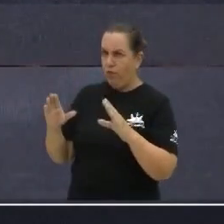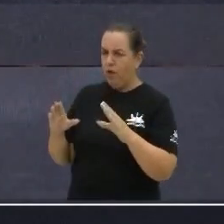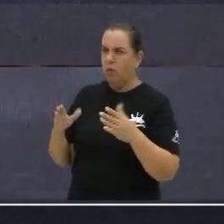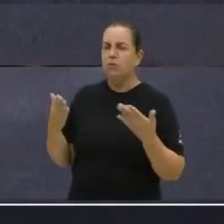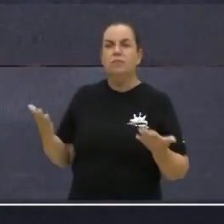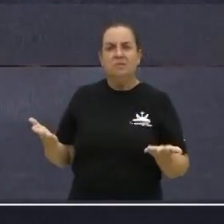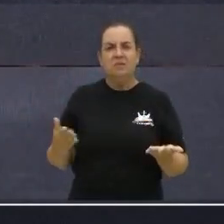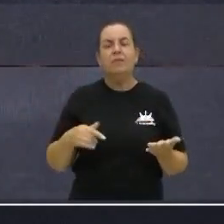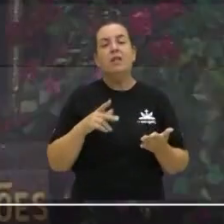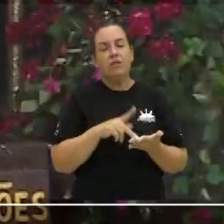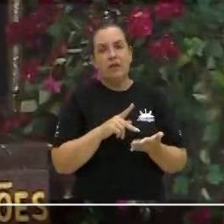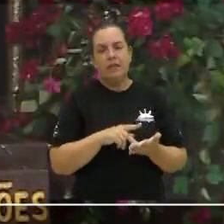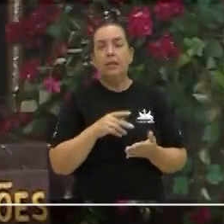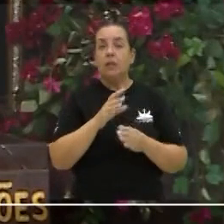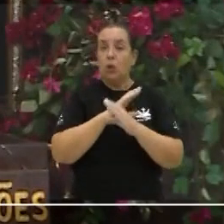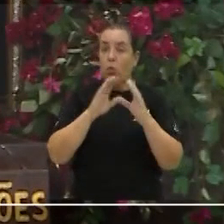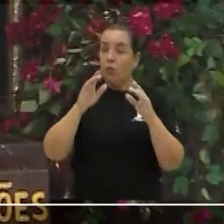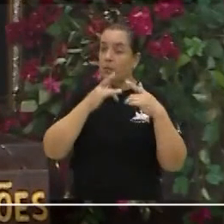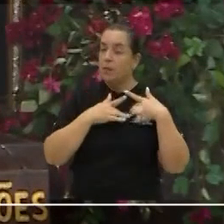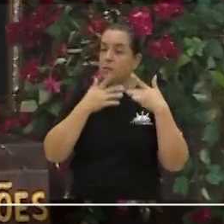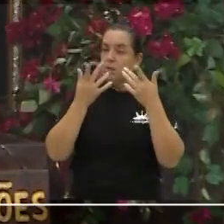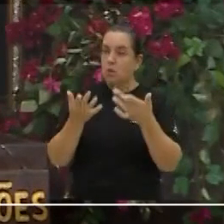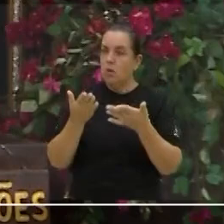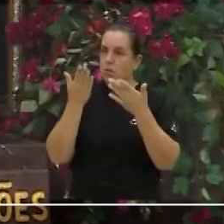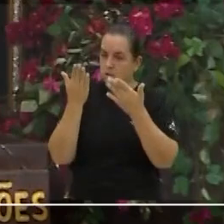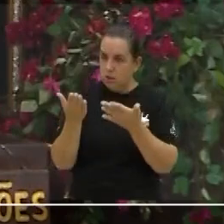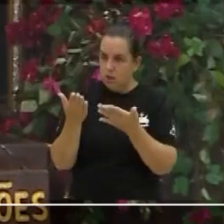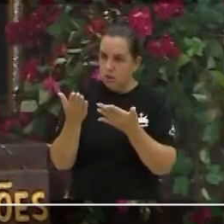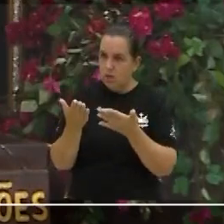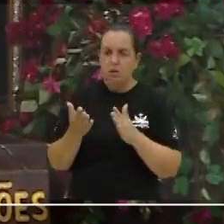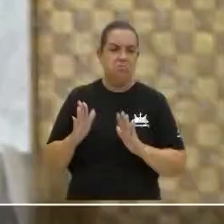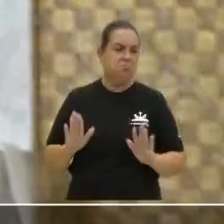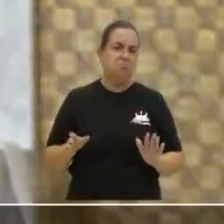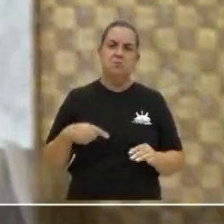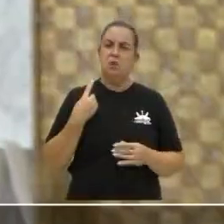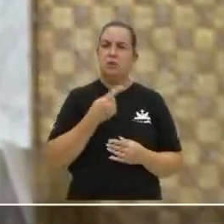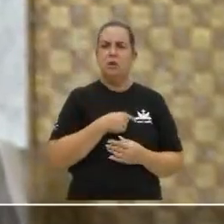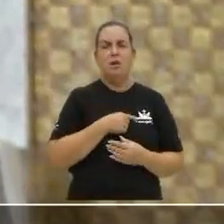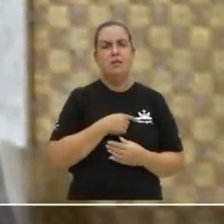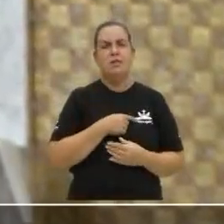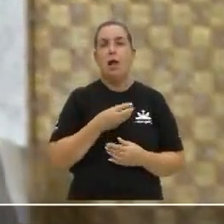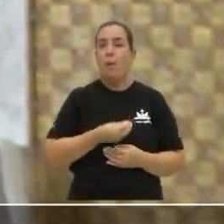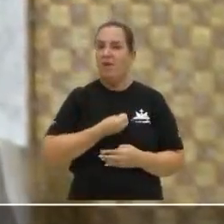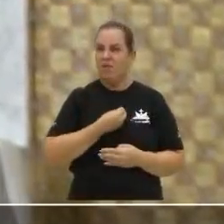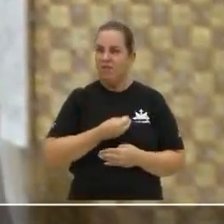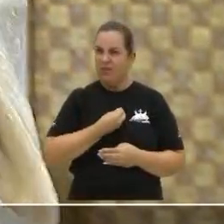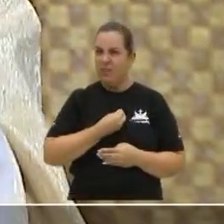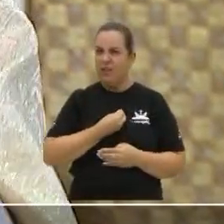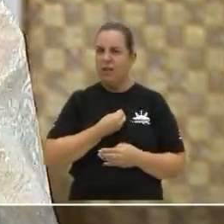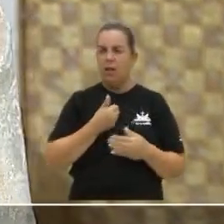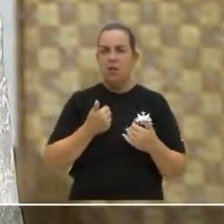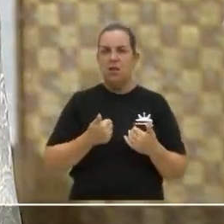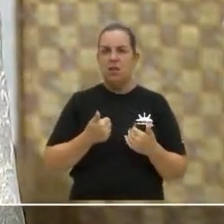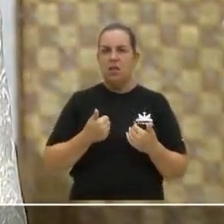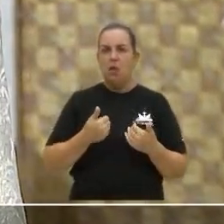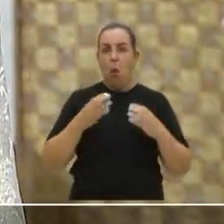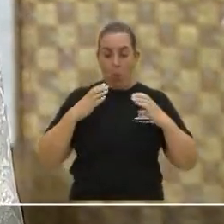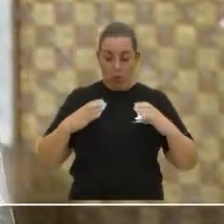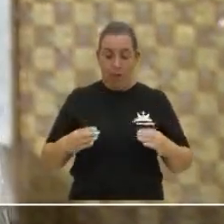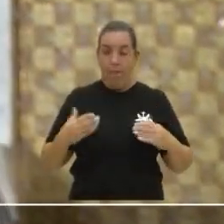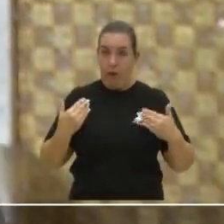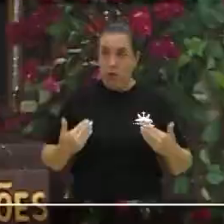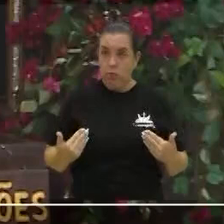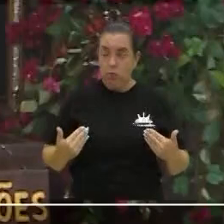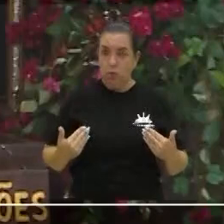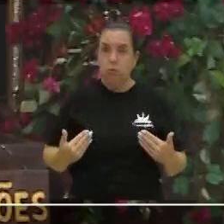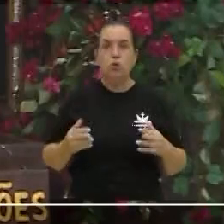é verdade que confiamos na misericórdia, nós temos que ter uma vida, um posicionamento